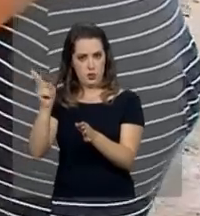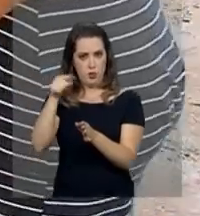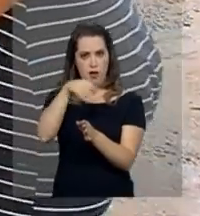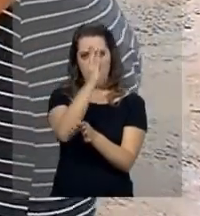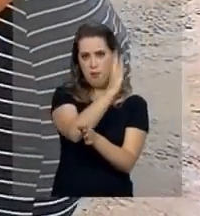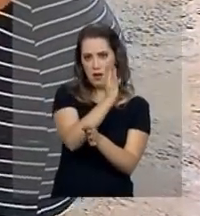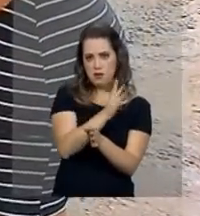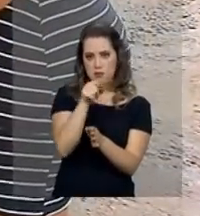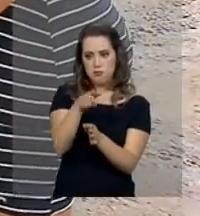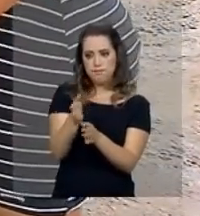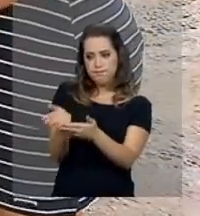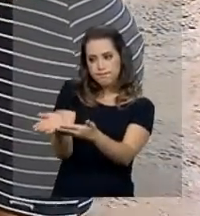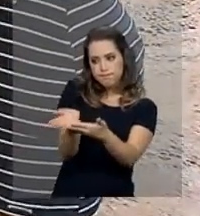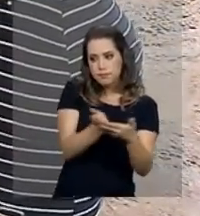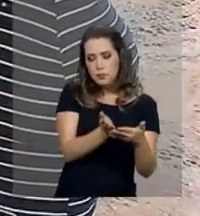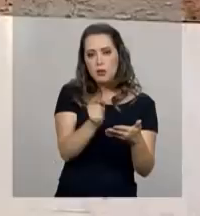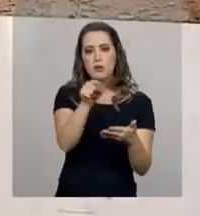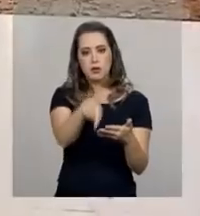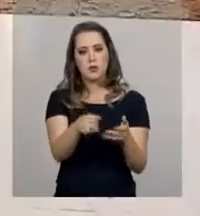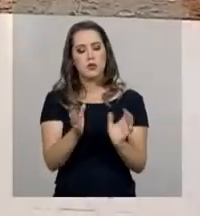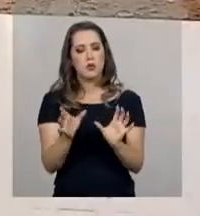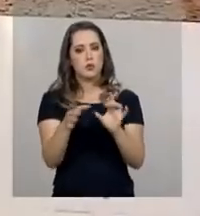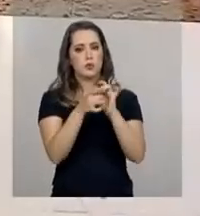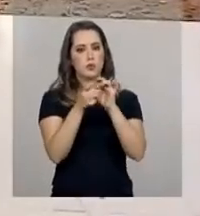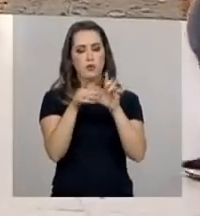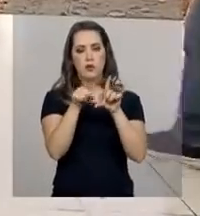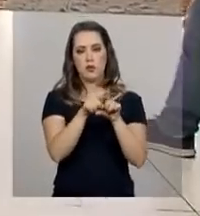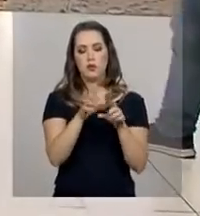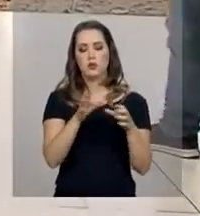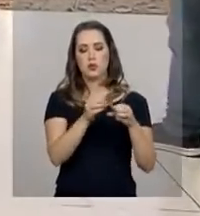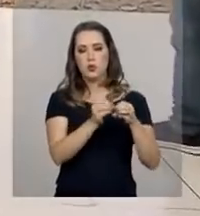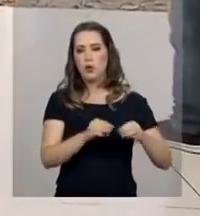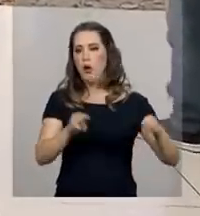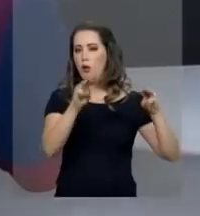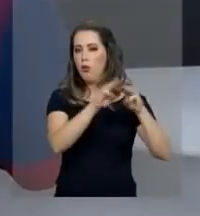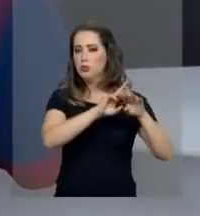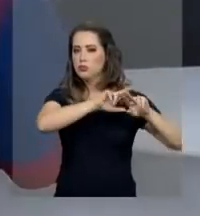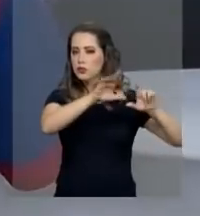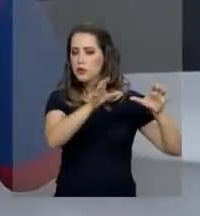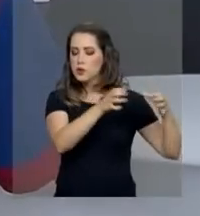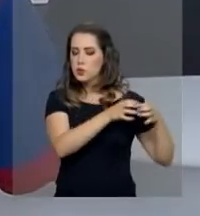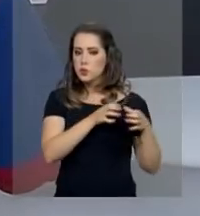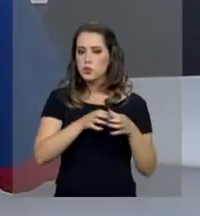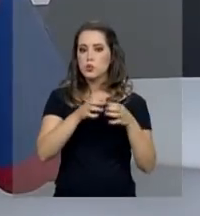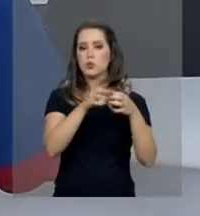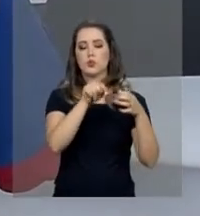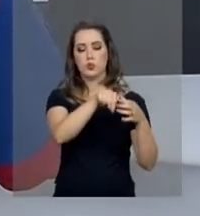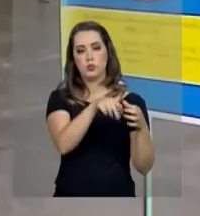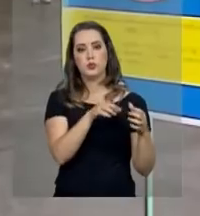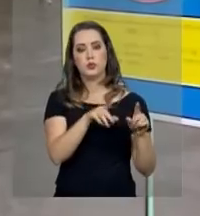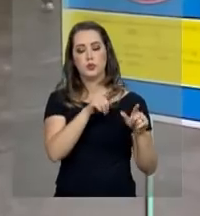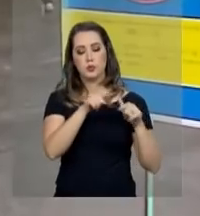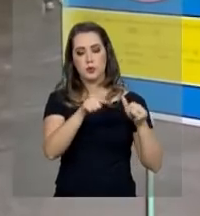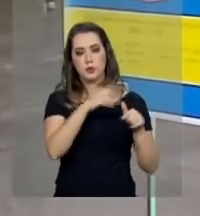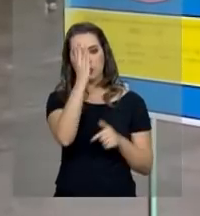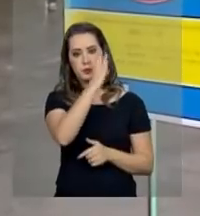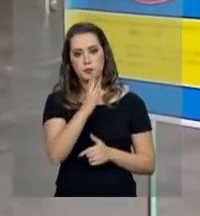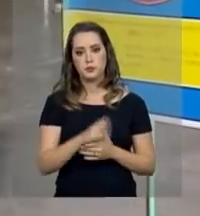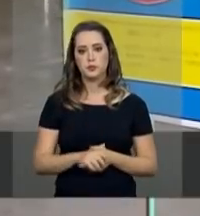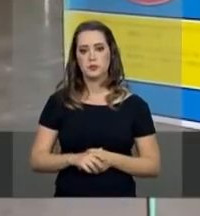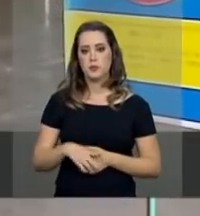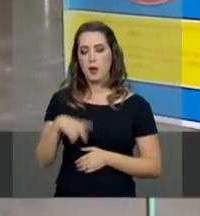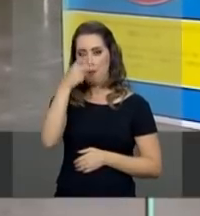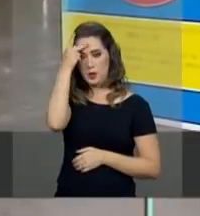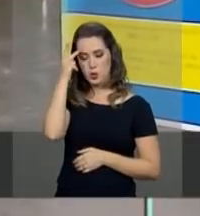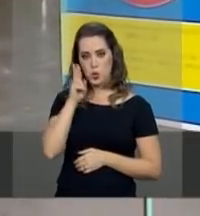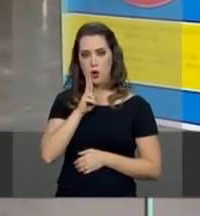para integrar os trabalhos do governo federal com os das agências internacionais ligadas às Nações Unidas. Aqueles que se declaram